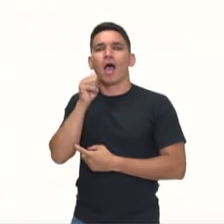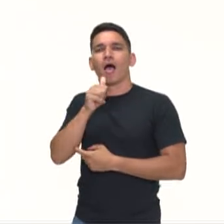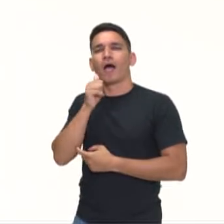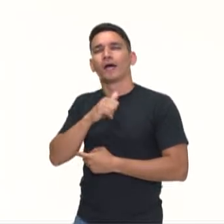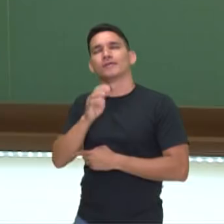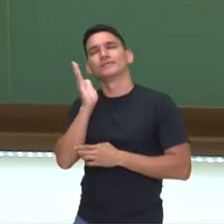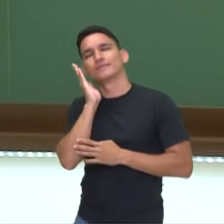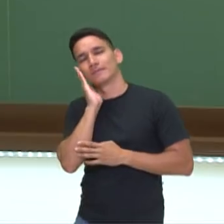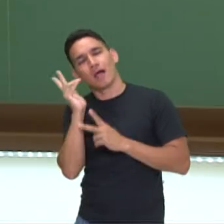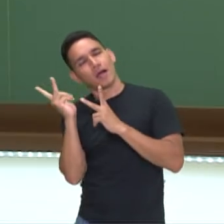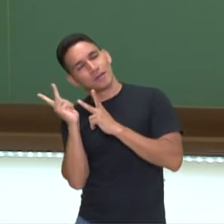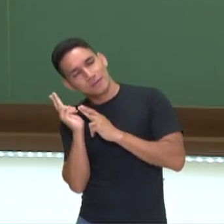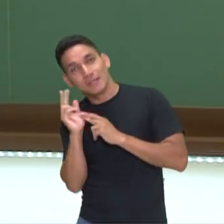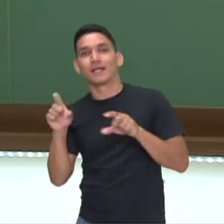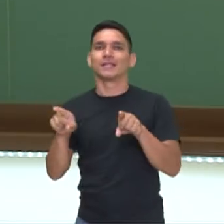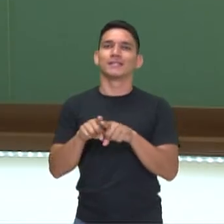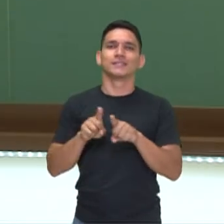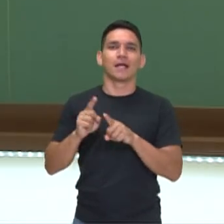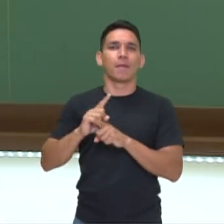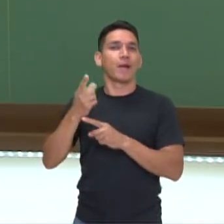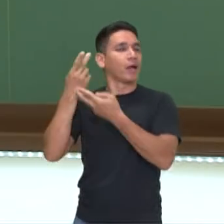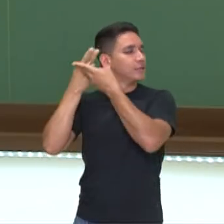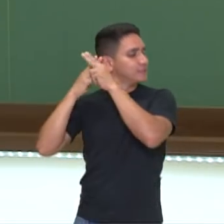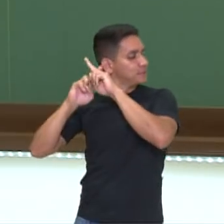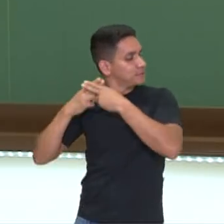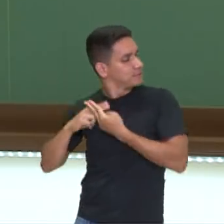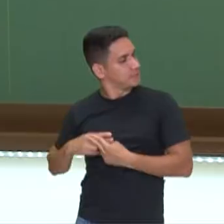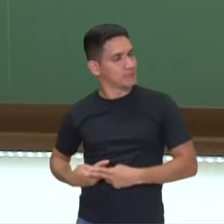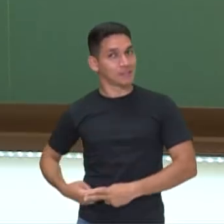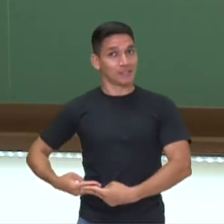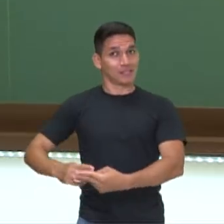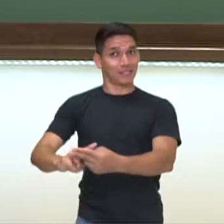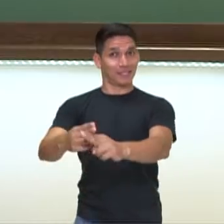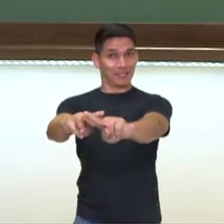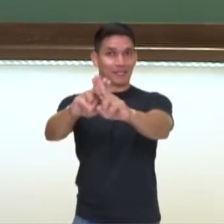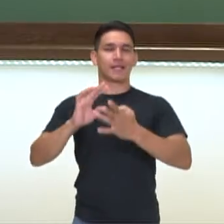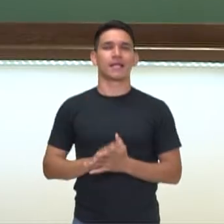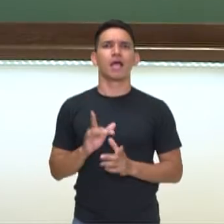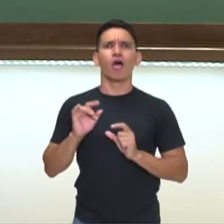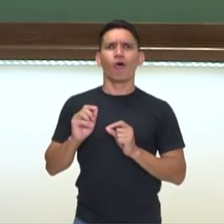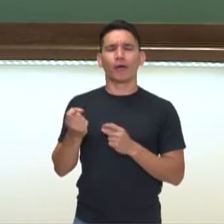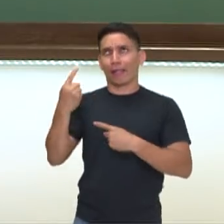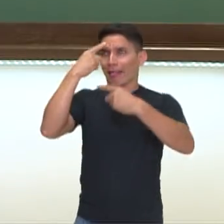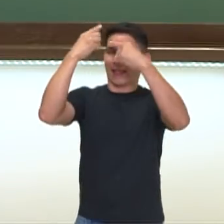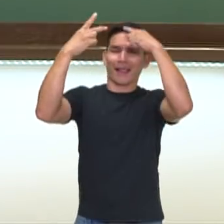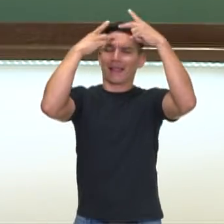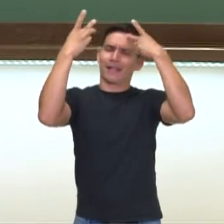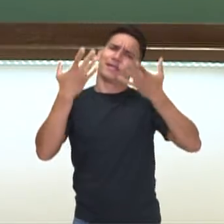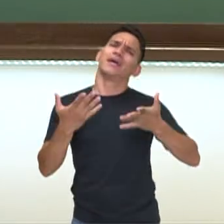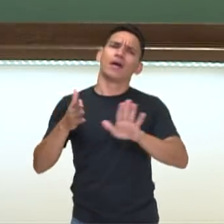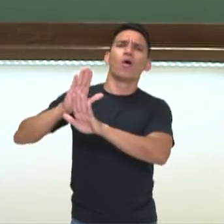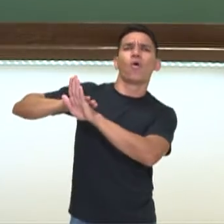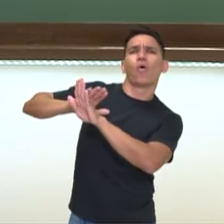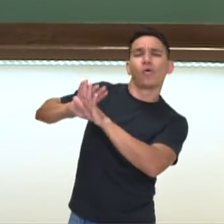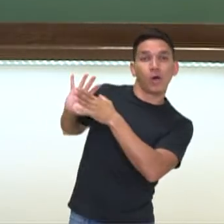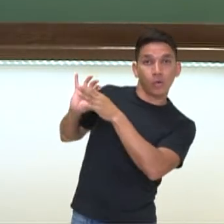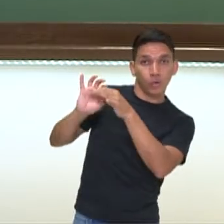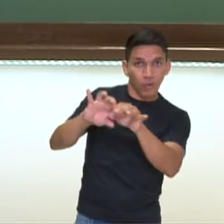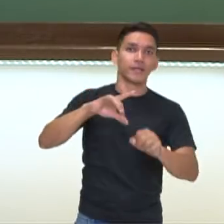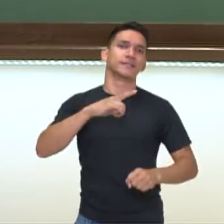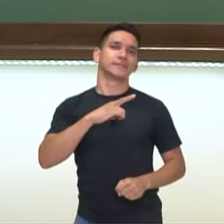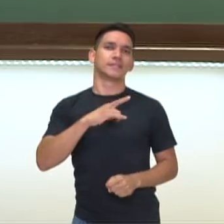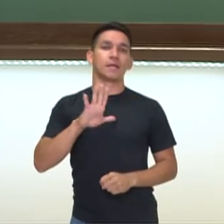a Rapunzel. Então, são contos, os contos eles são criados. Claro que ele tem um contexto cultural, mas